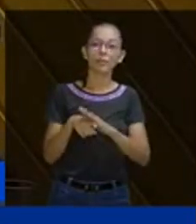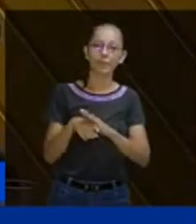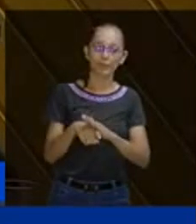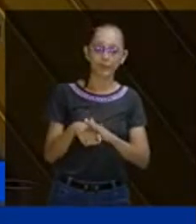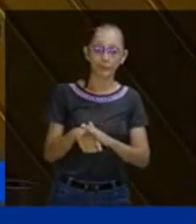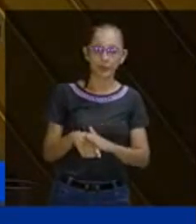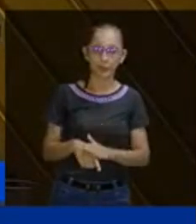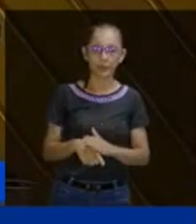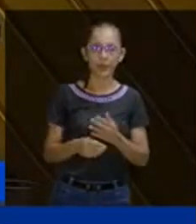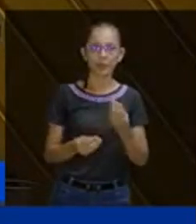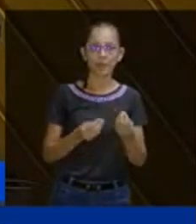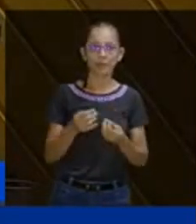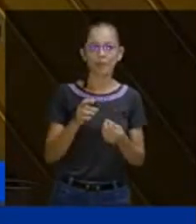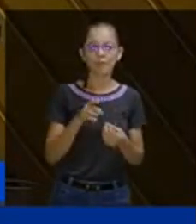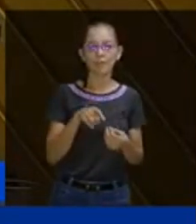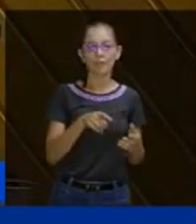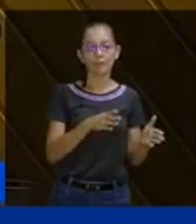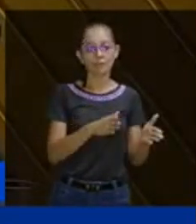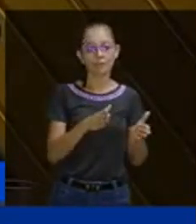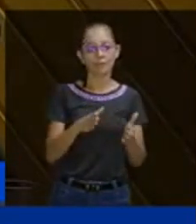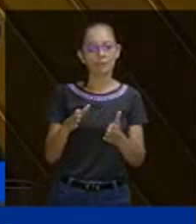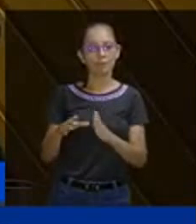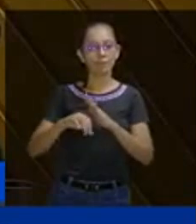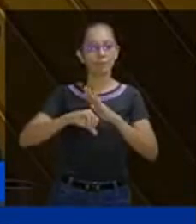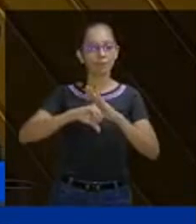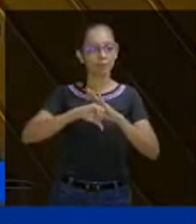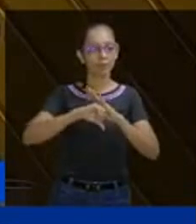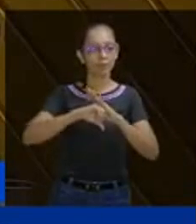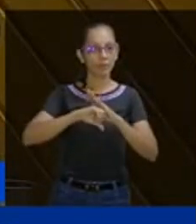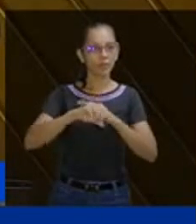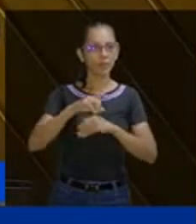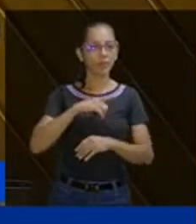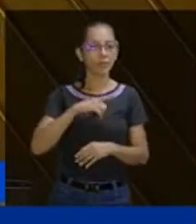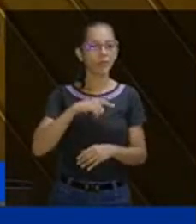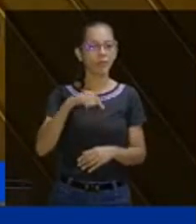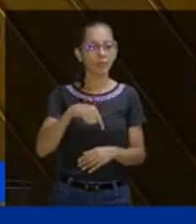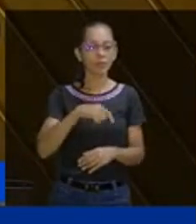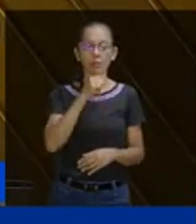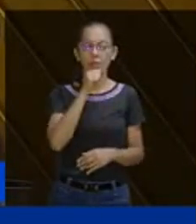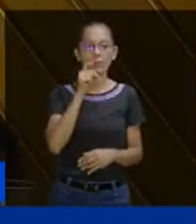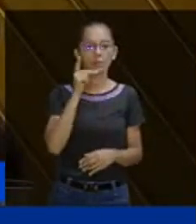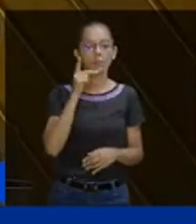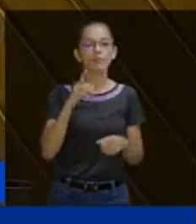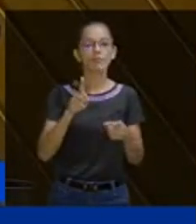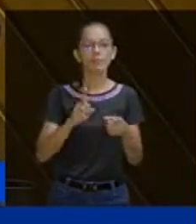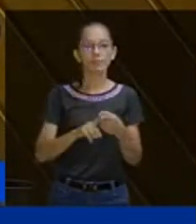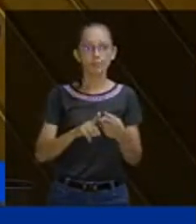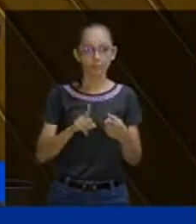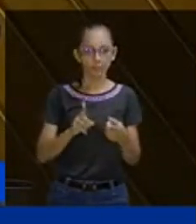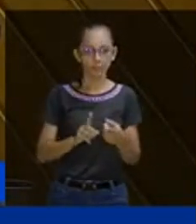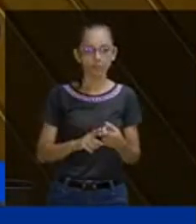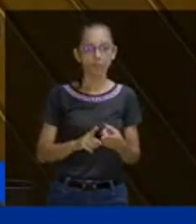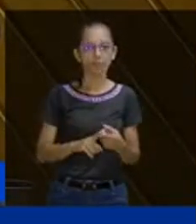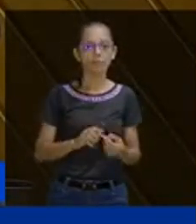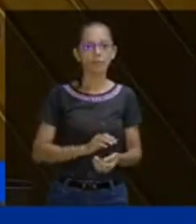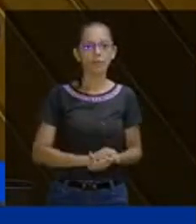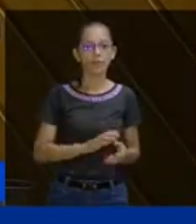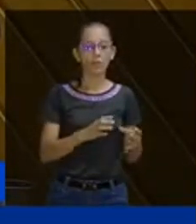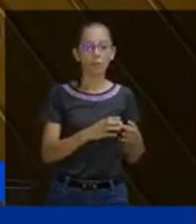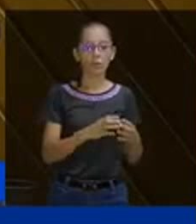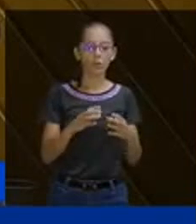dirigentes dessas organizações criminosas, e sabemos que aqui no Amapá também existem